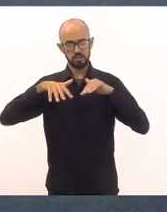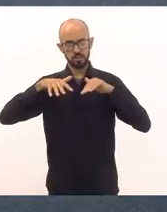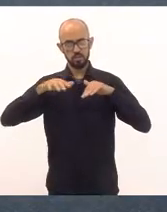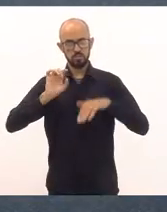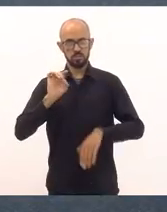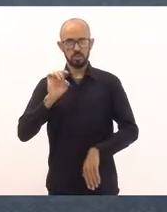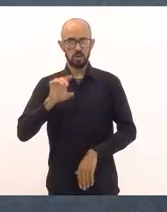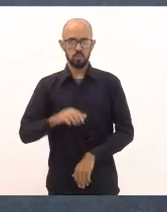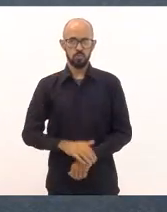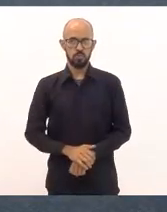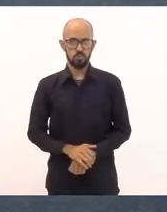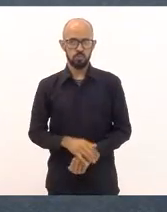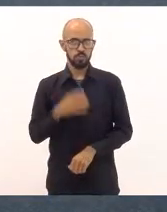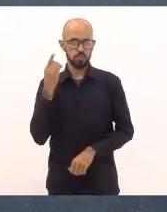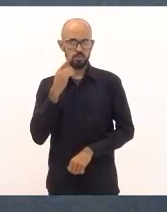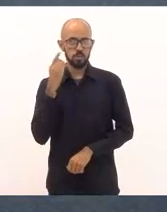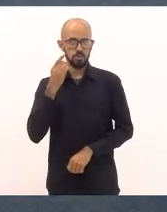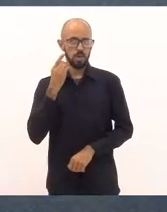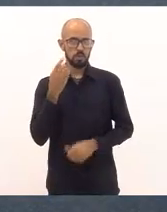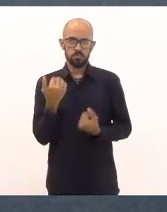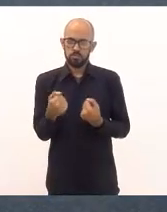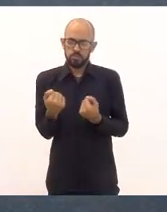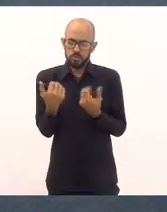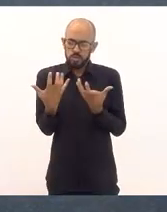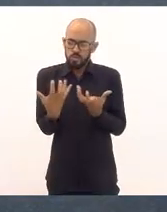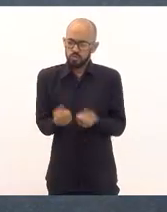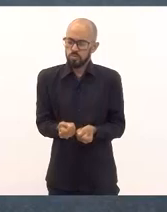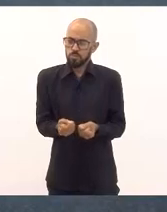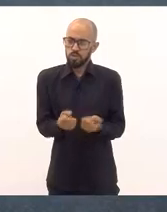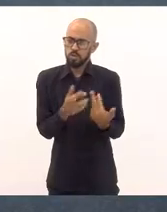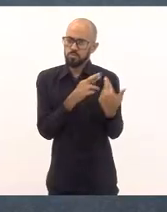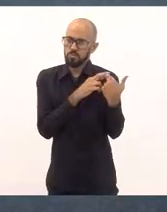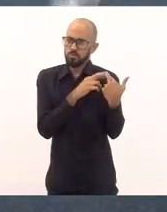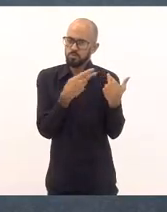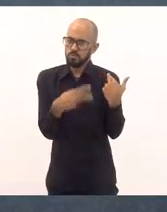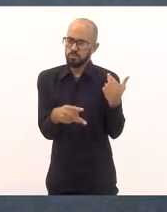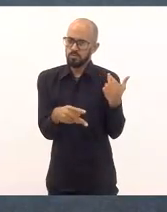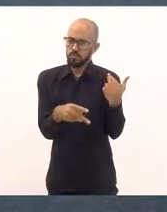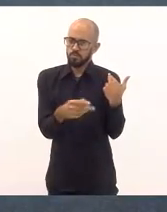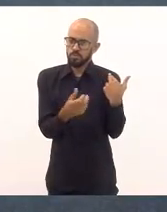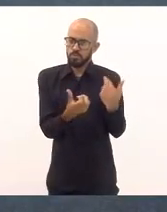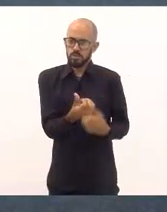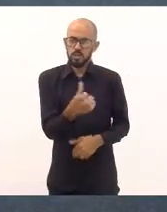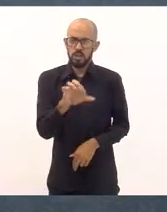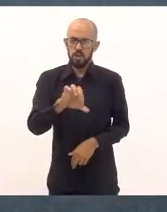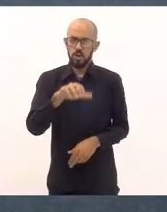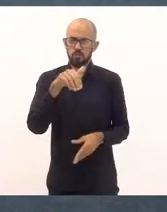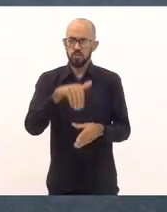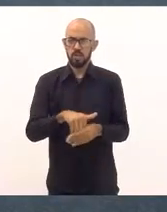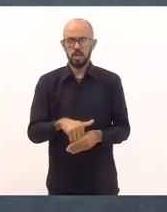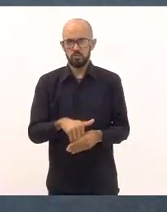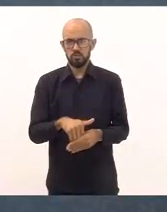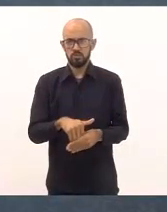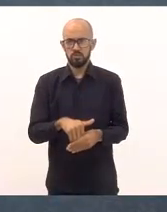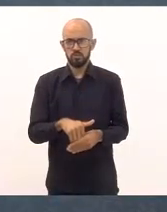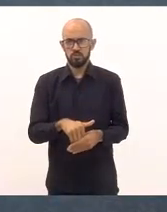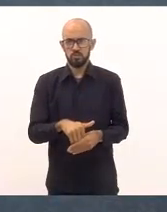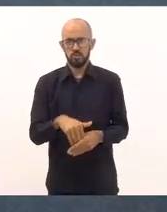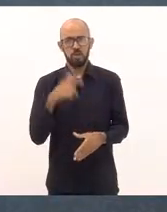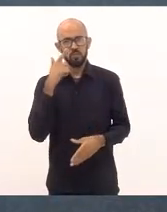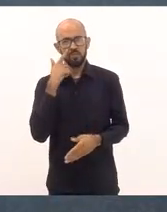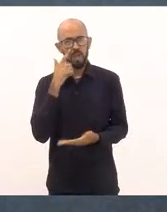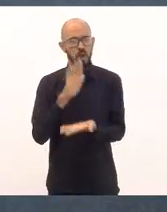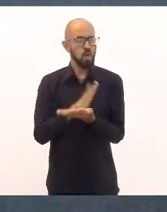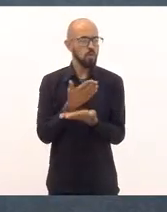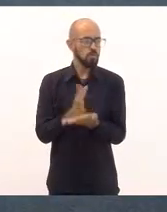Porque o deputado tem que arcar com os compromissos. Votaram aqui 69 senhores parlamentares. Eu vi alguma justificativa que